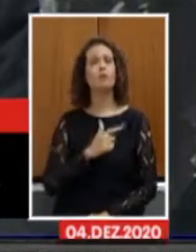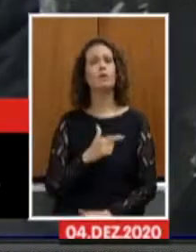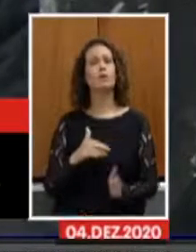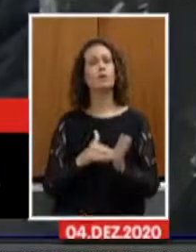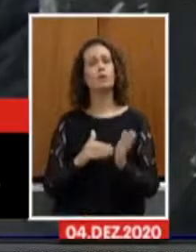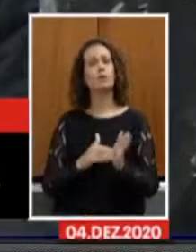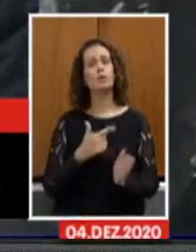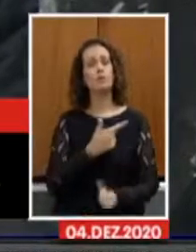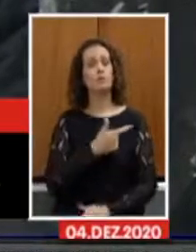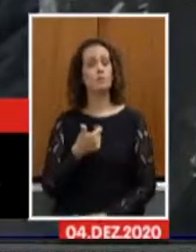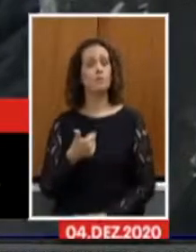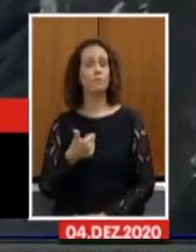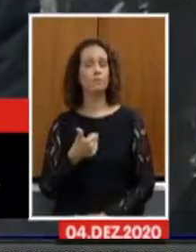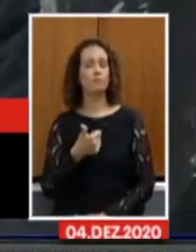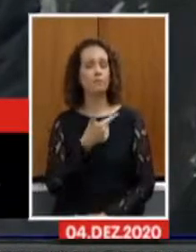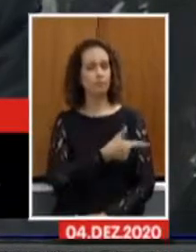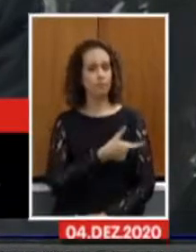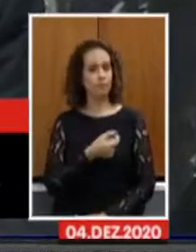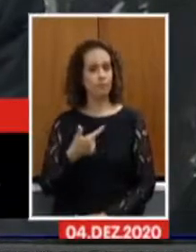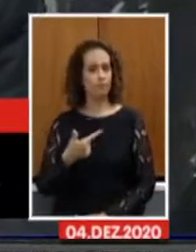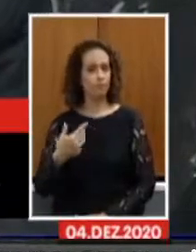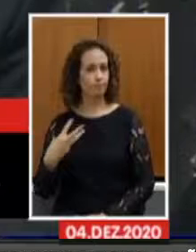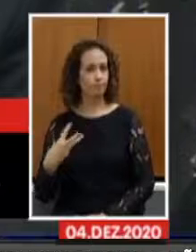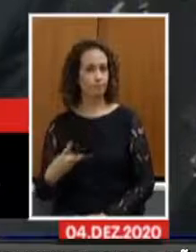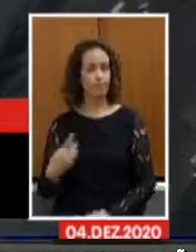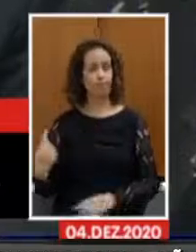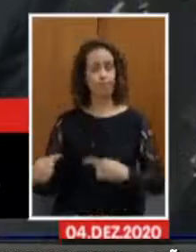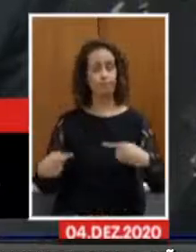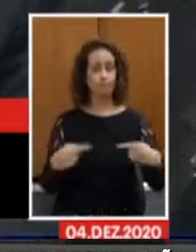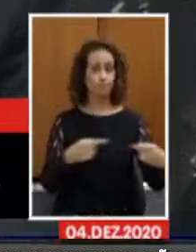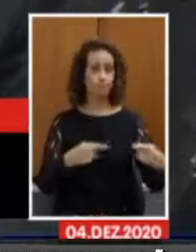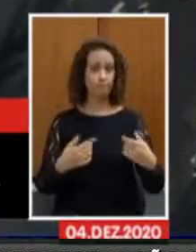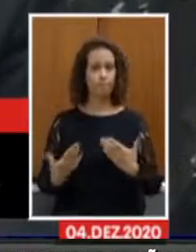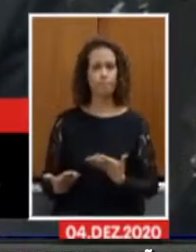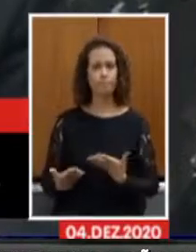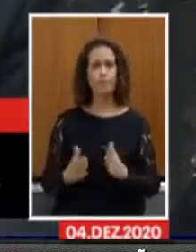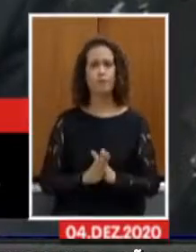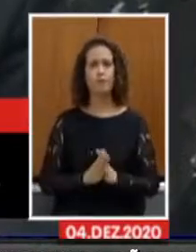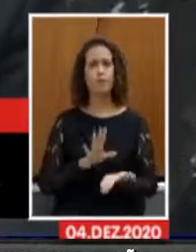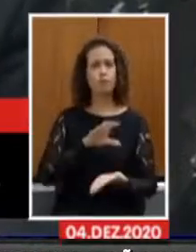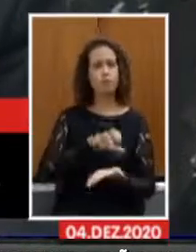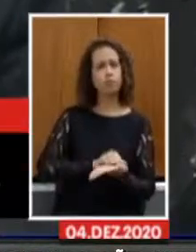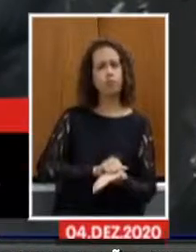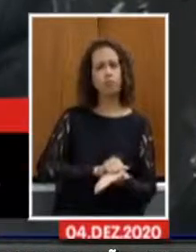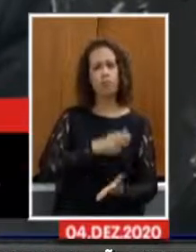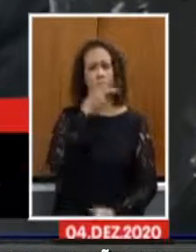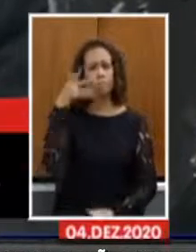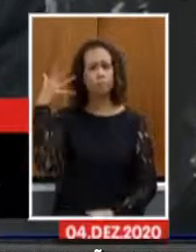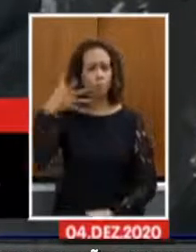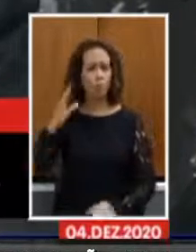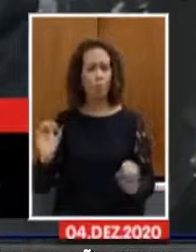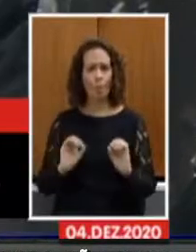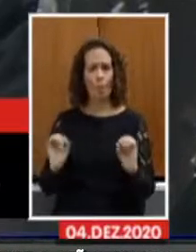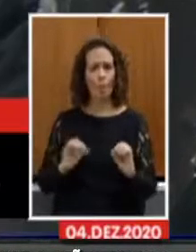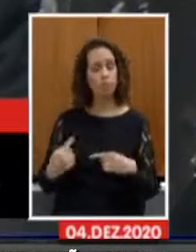2020-2023, para o exercício 2021. Em discussão, parecer, não há oradores inscritos, encerra-se a discussão.